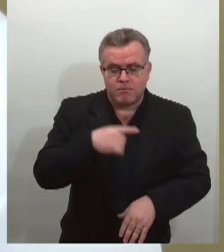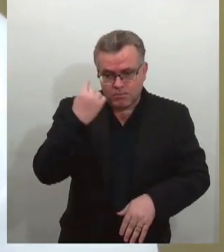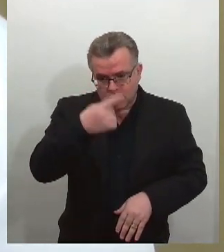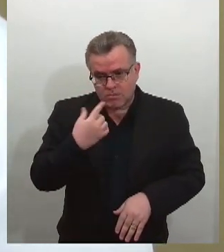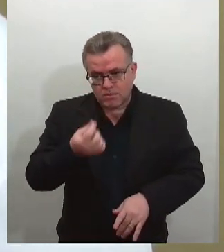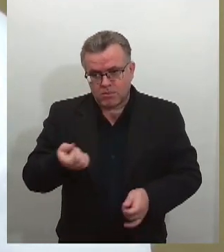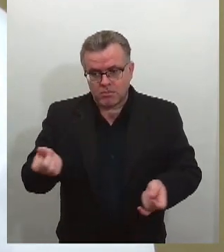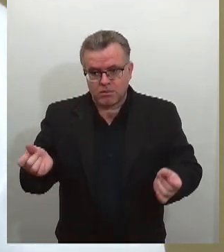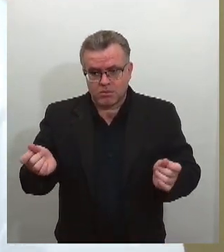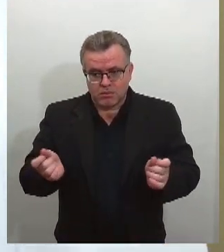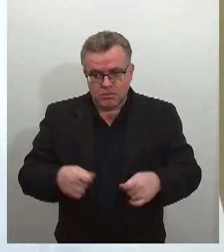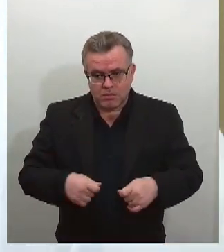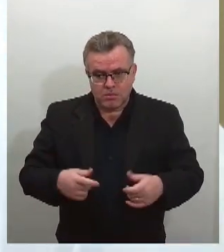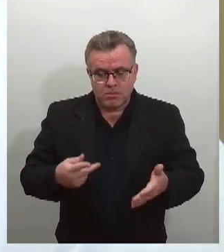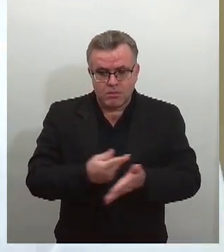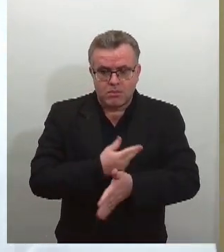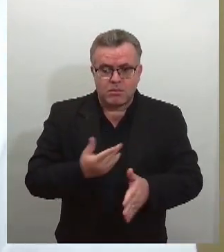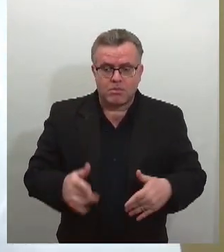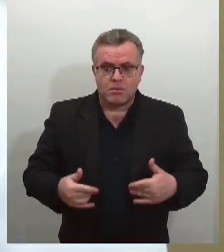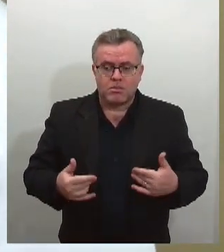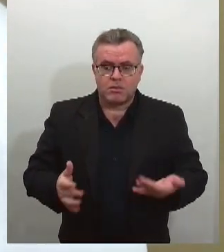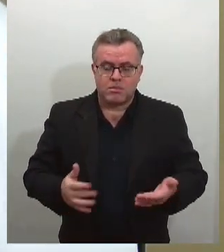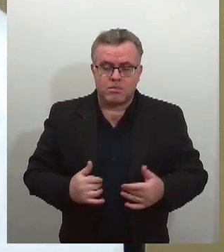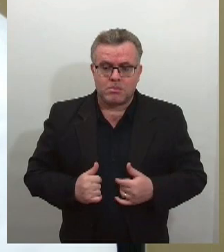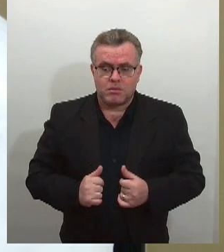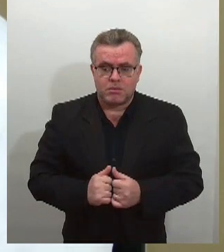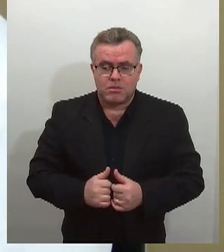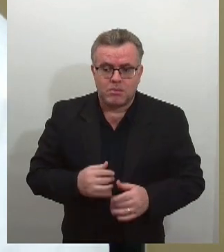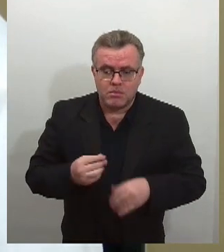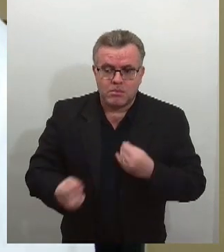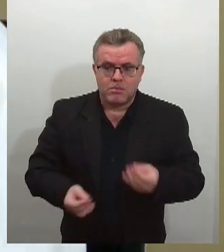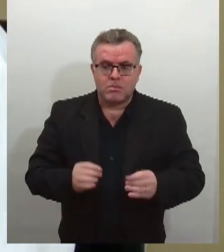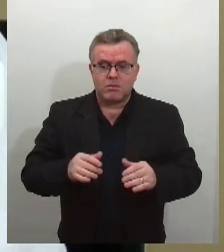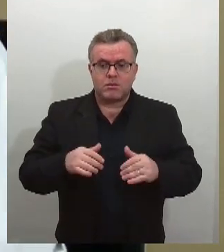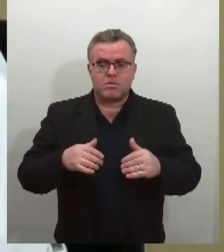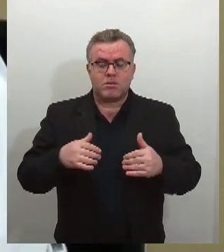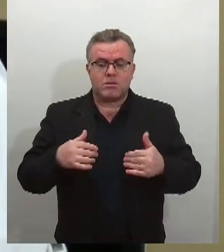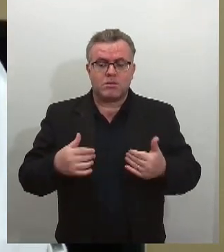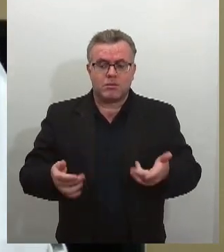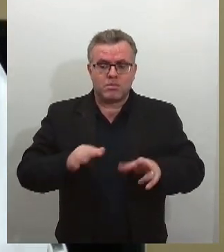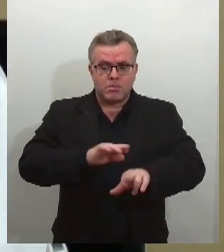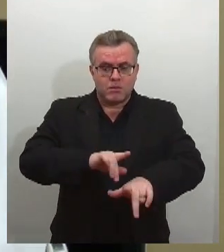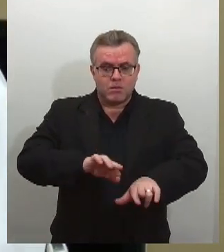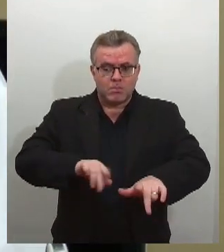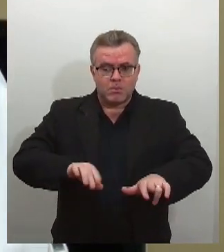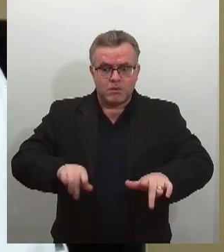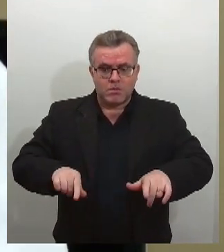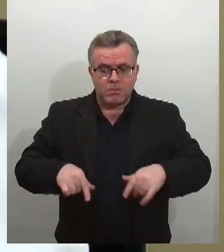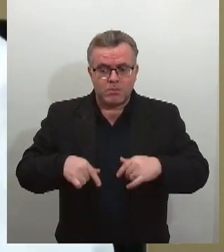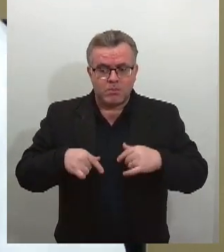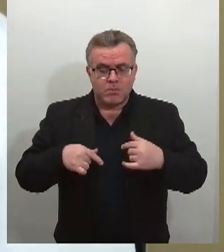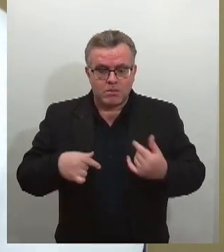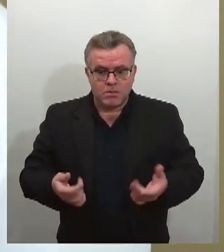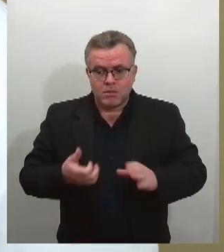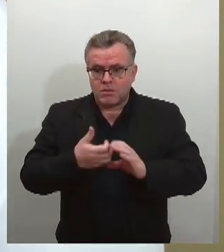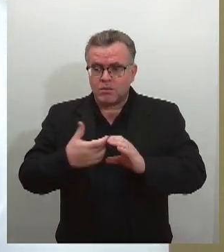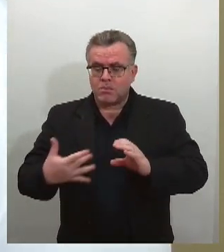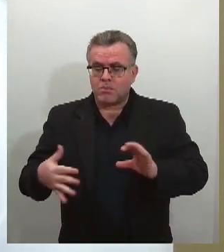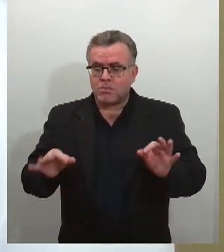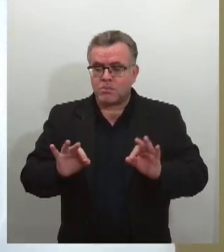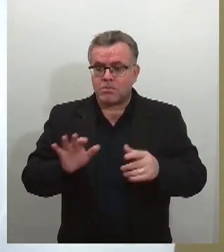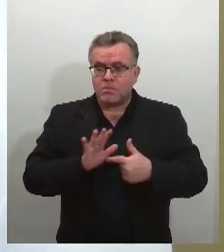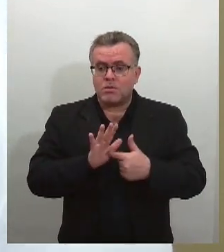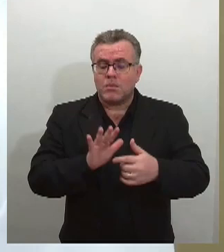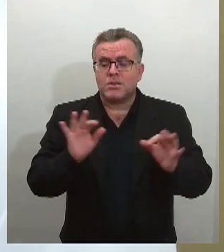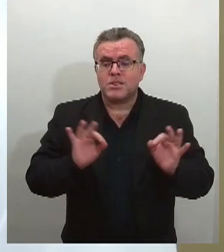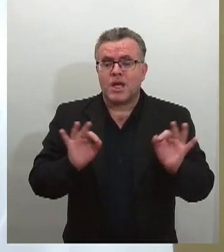de uma trombose. Então, a trombose, ela pode ser desde uma trombose que não tenha sintomas, ser completamente